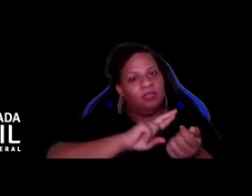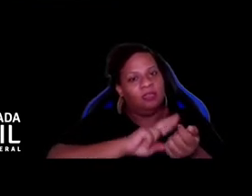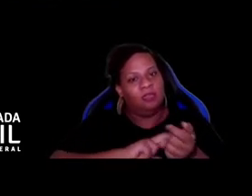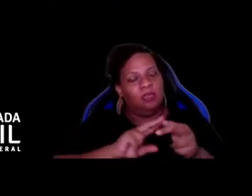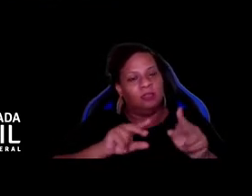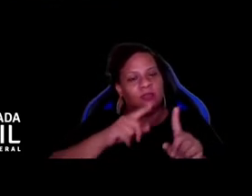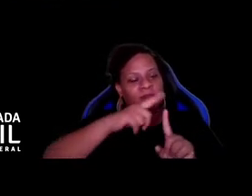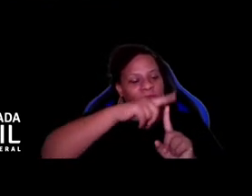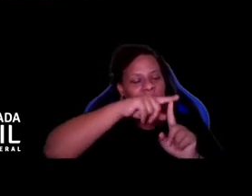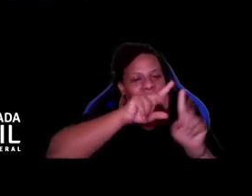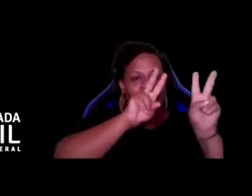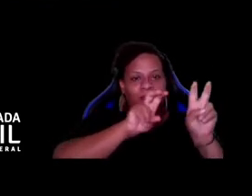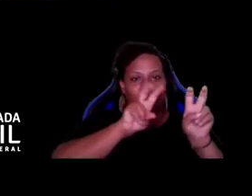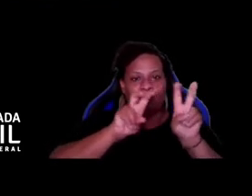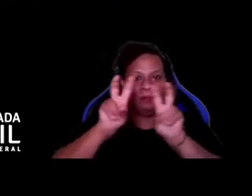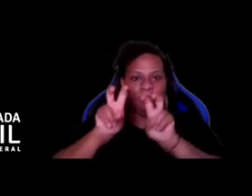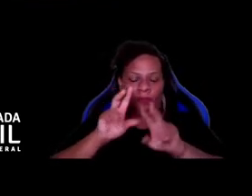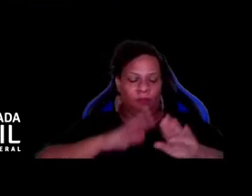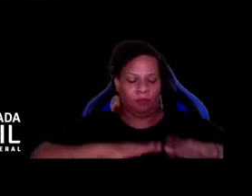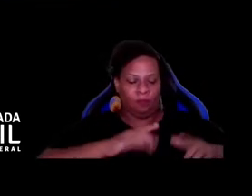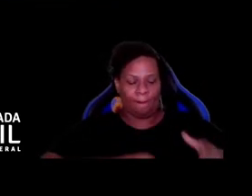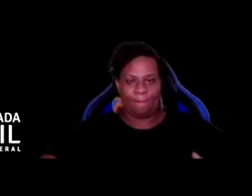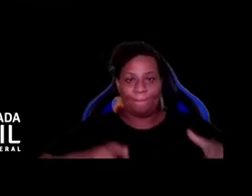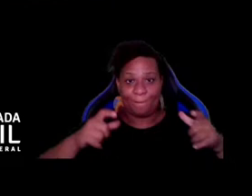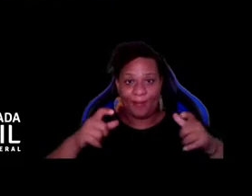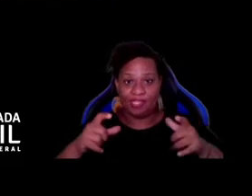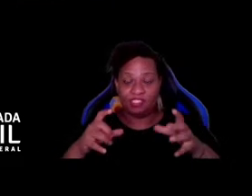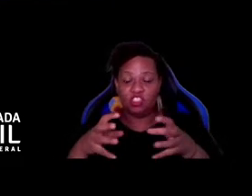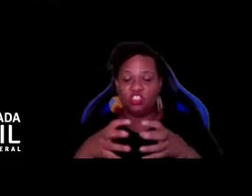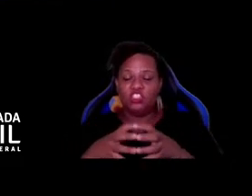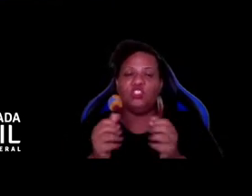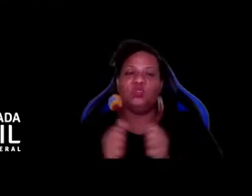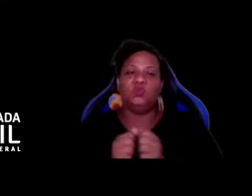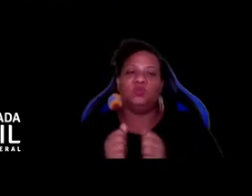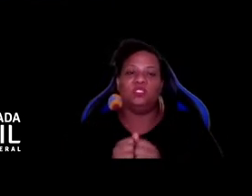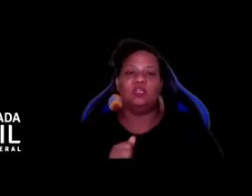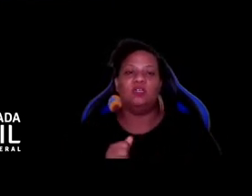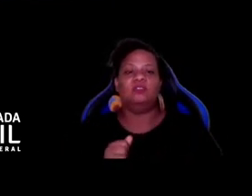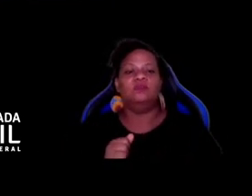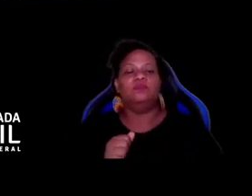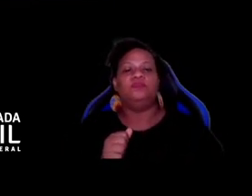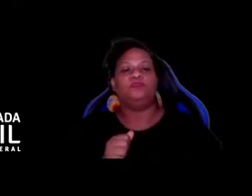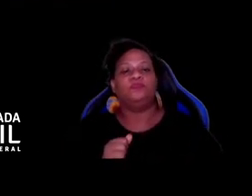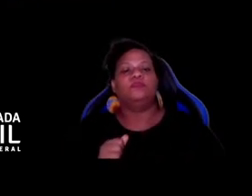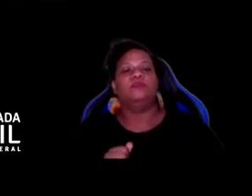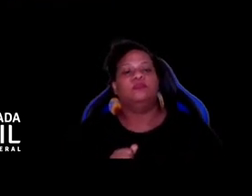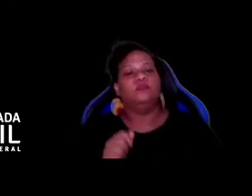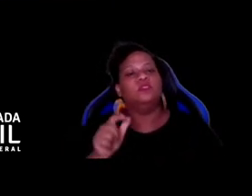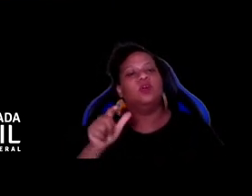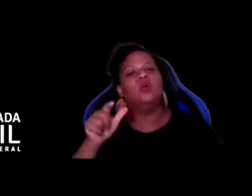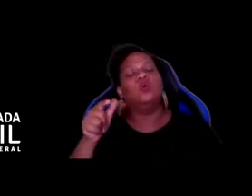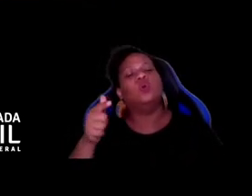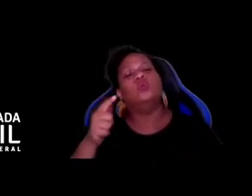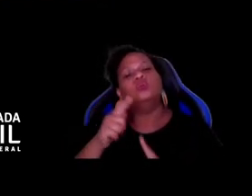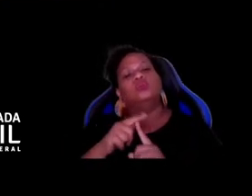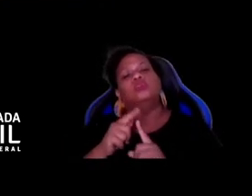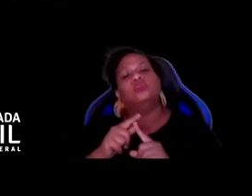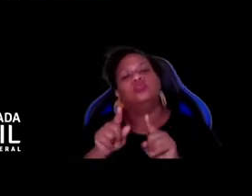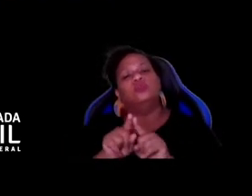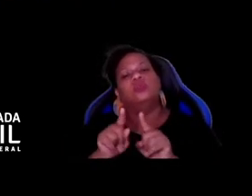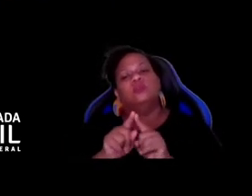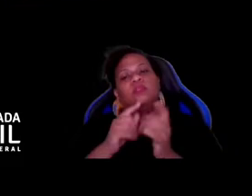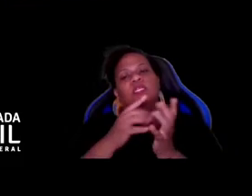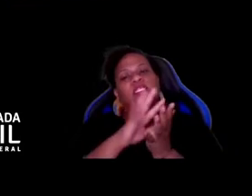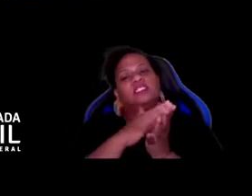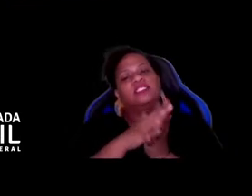dos temas percussivos, e juntando com outras vertentes de samba